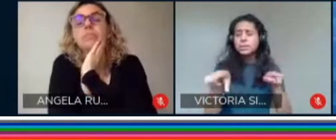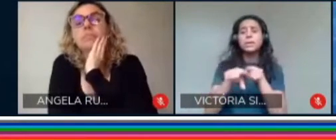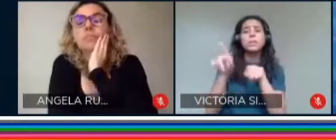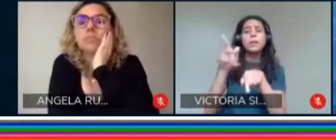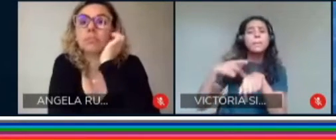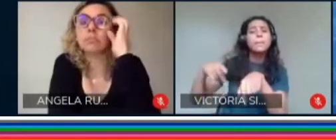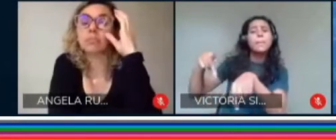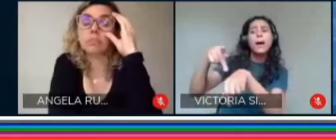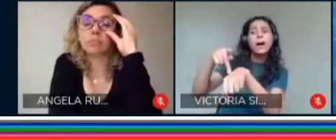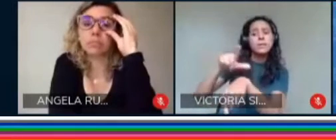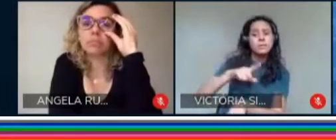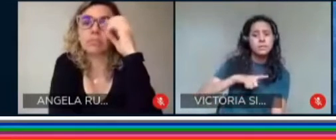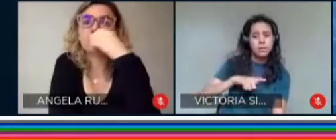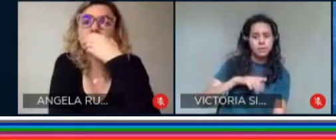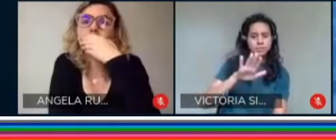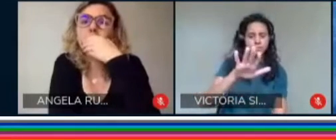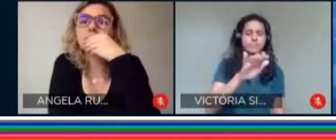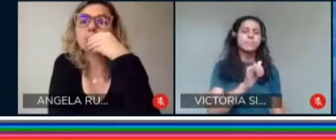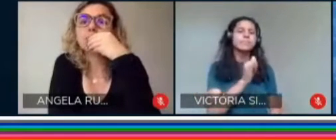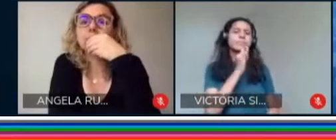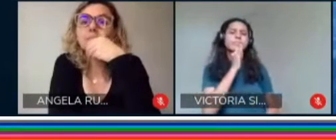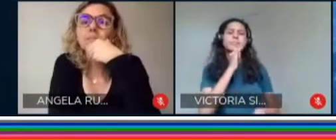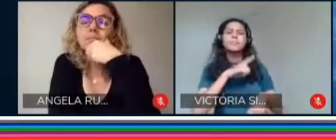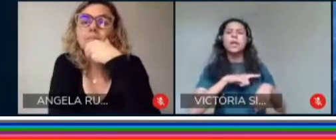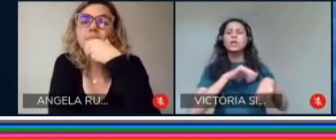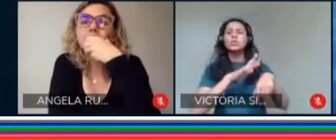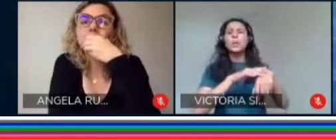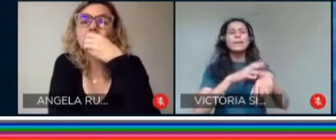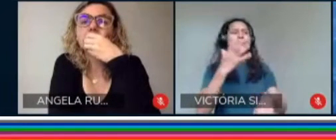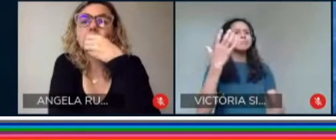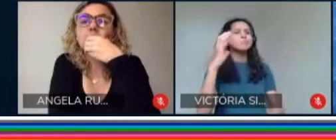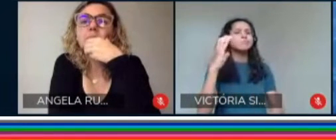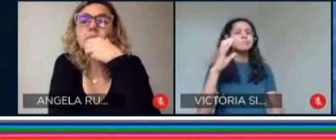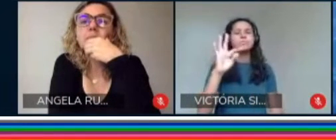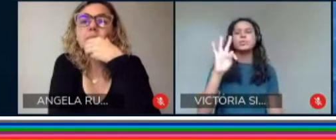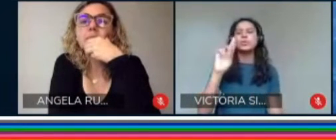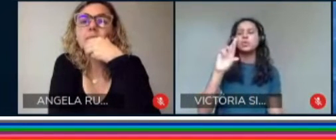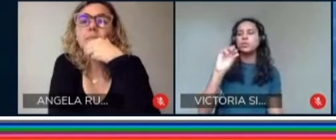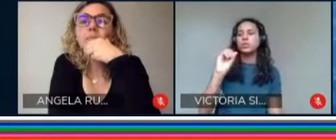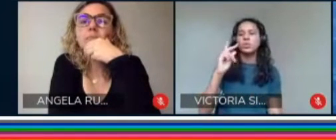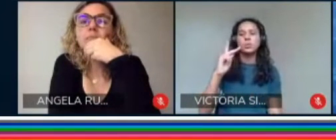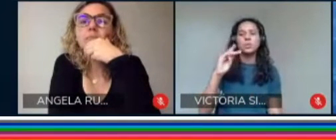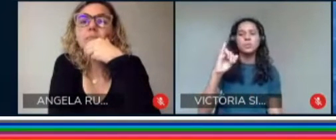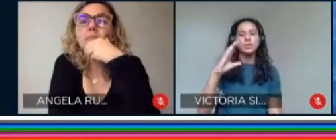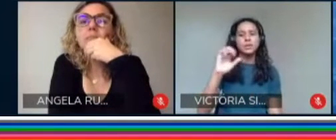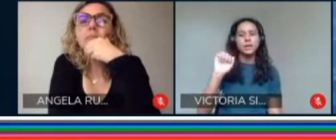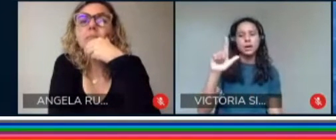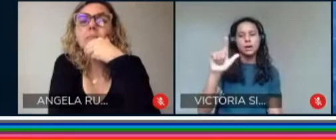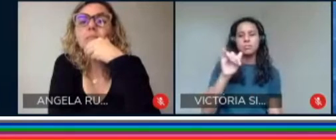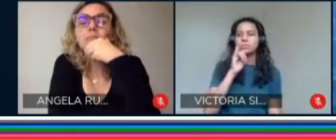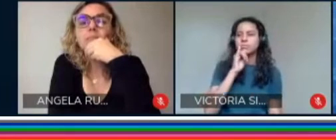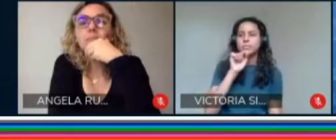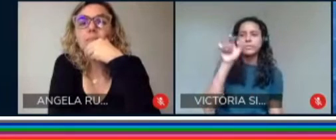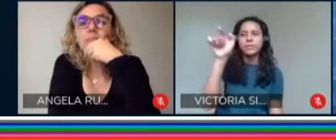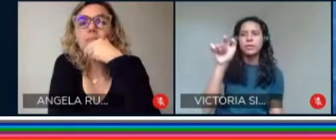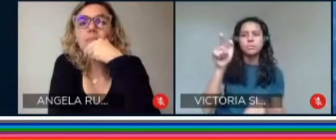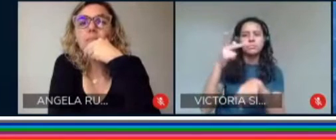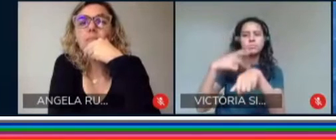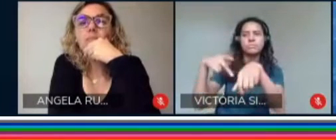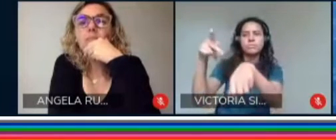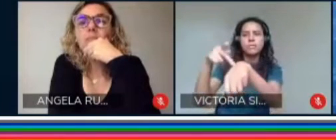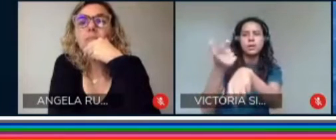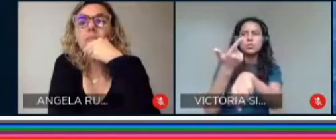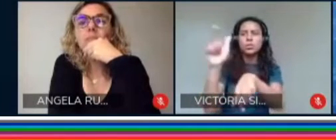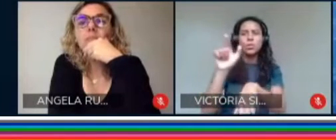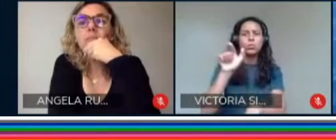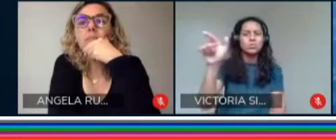doenças tropicais, né? Você não vai estudar numa universidade russa, porque não é exatamente